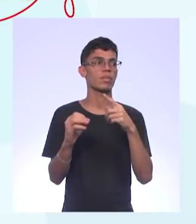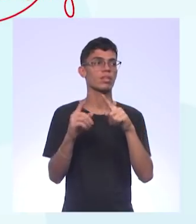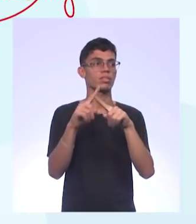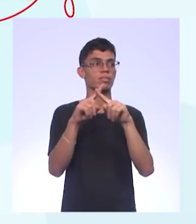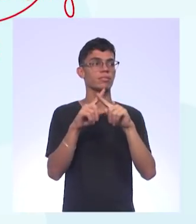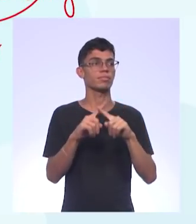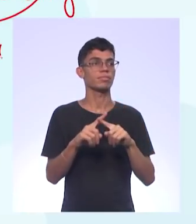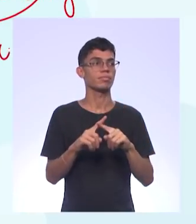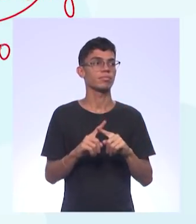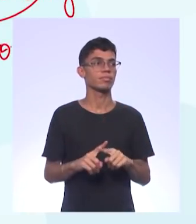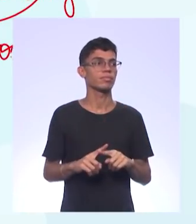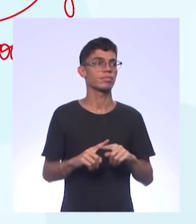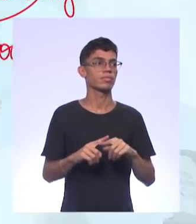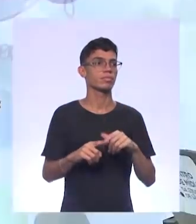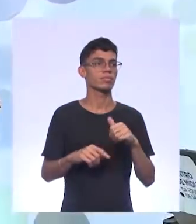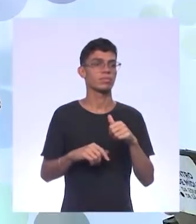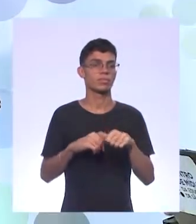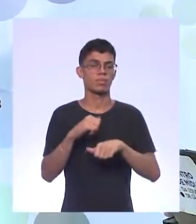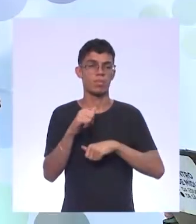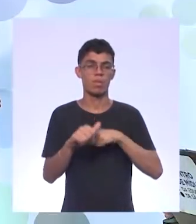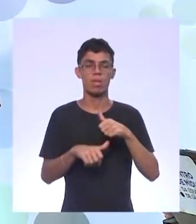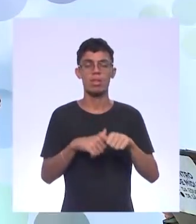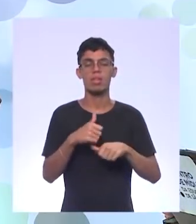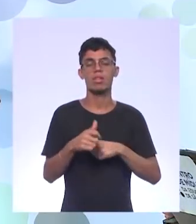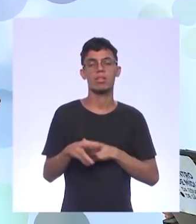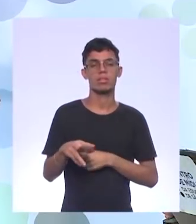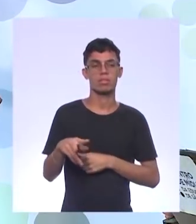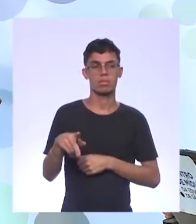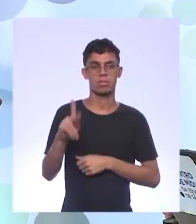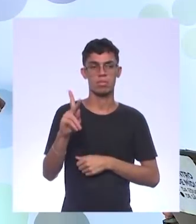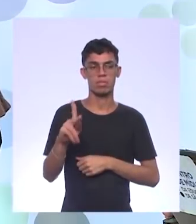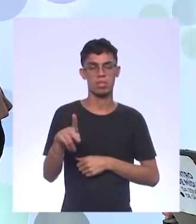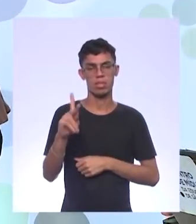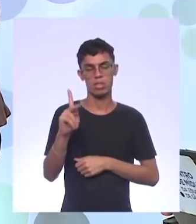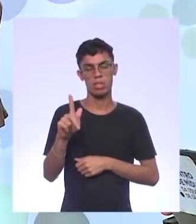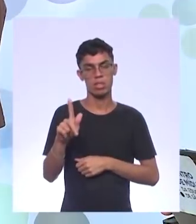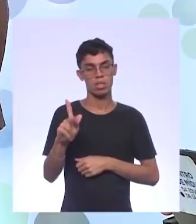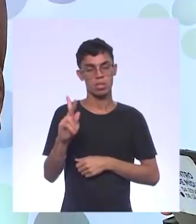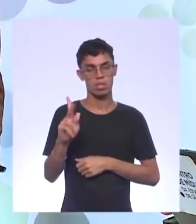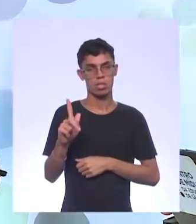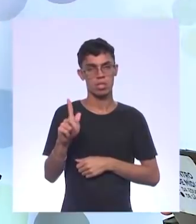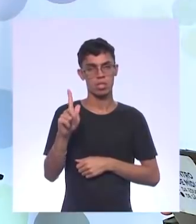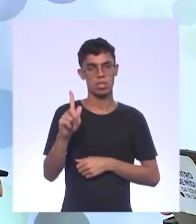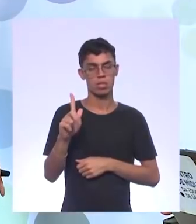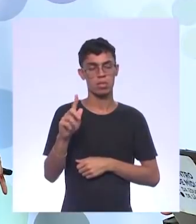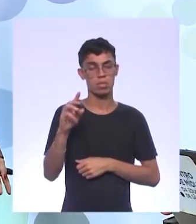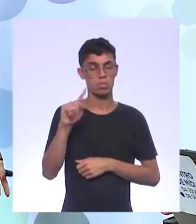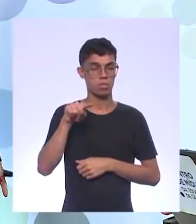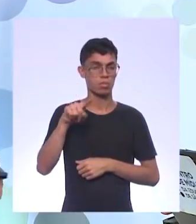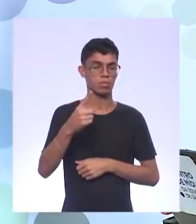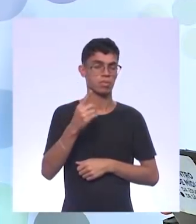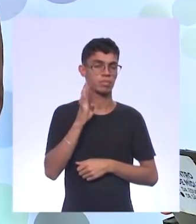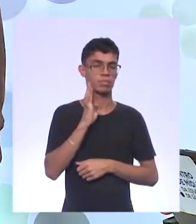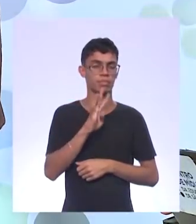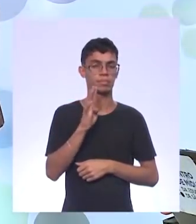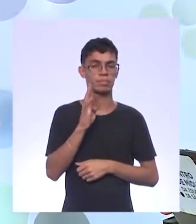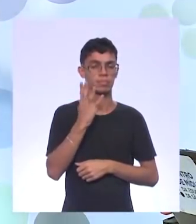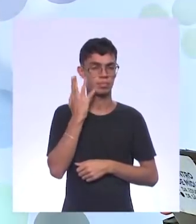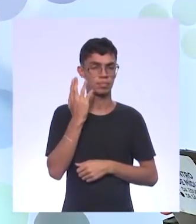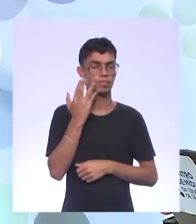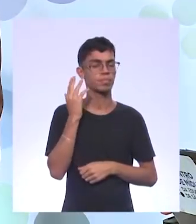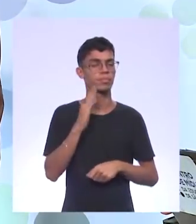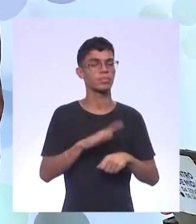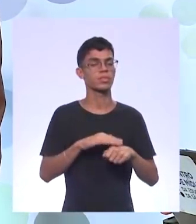Multiplica pelo mil troca a palavrinha aquilo ó por mil põe aí fica fácil de fazer essa Coutinho né